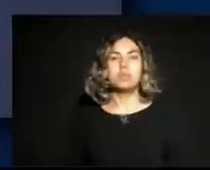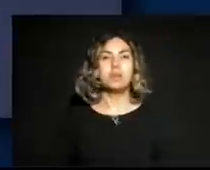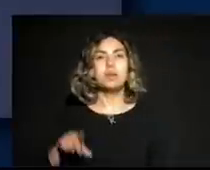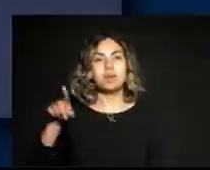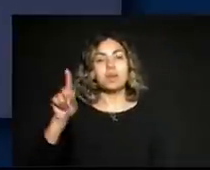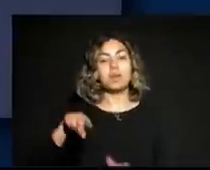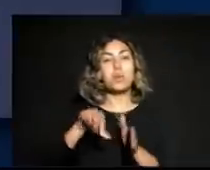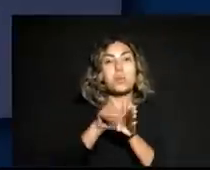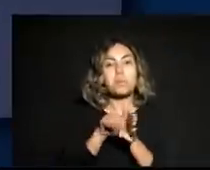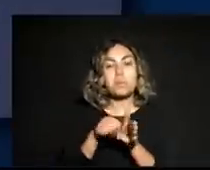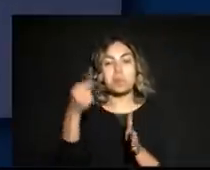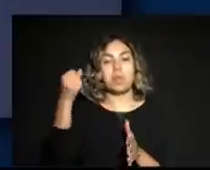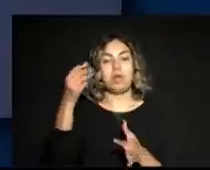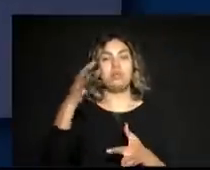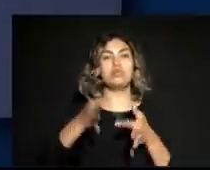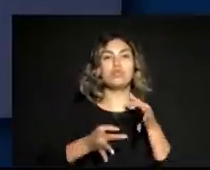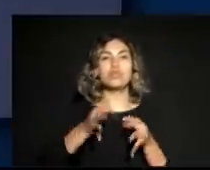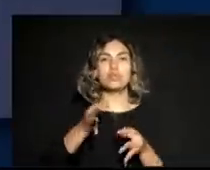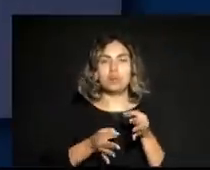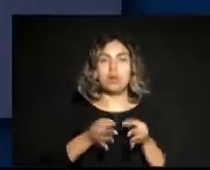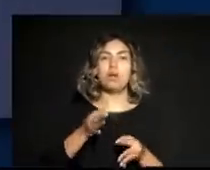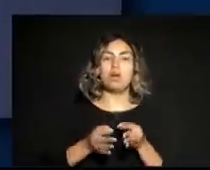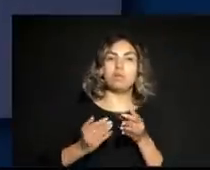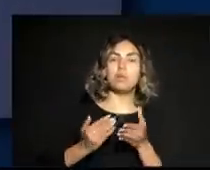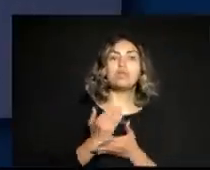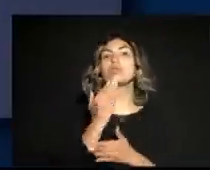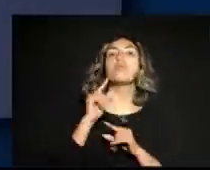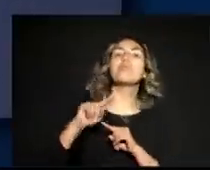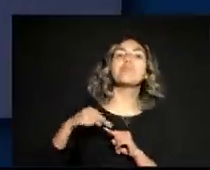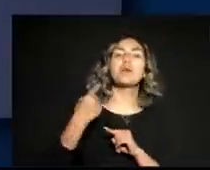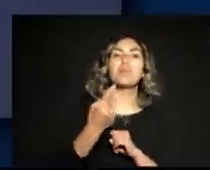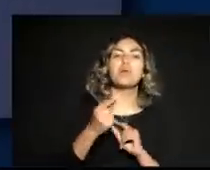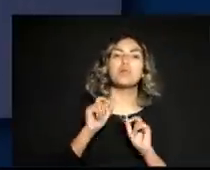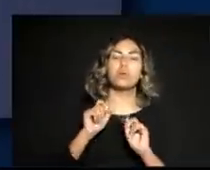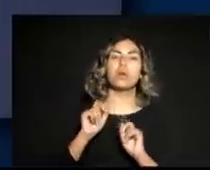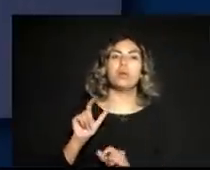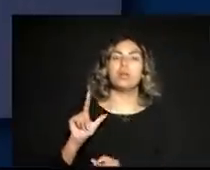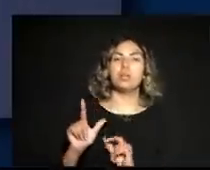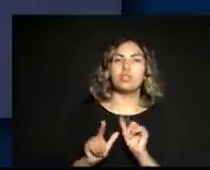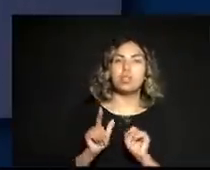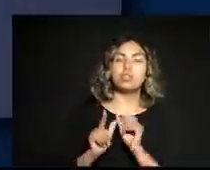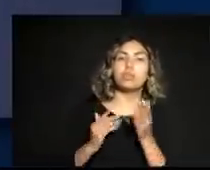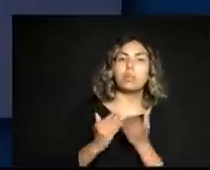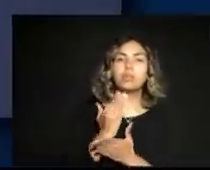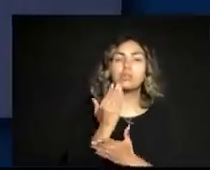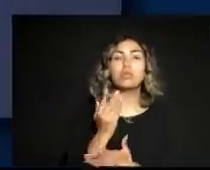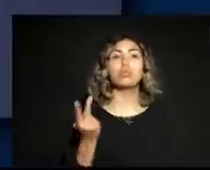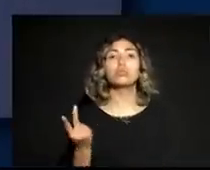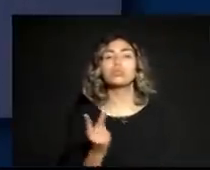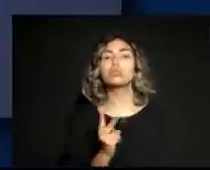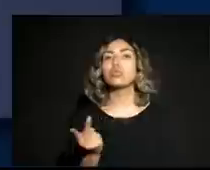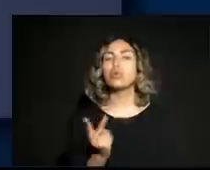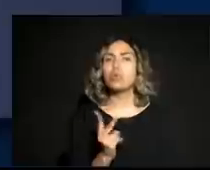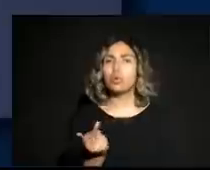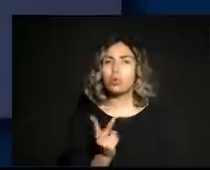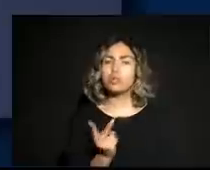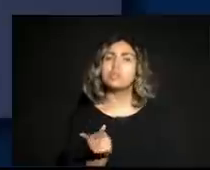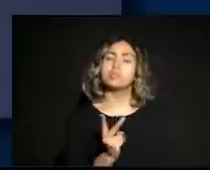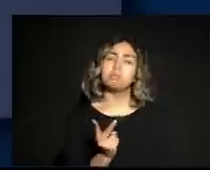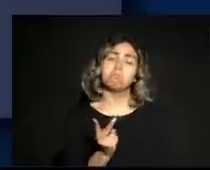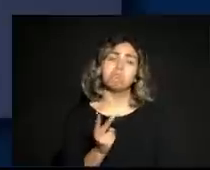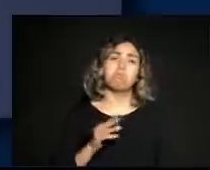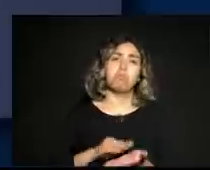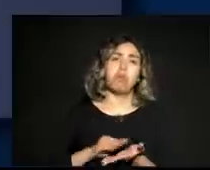judiciário depois o legislativo a ambos tem